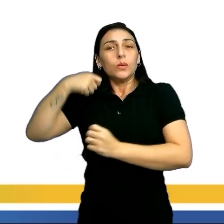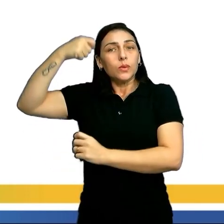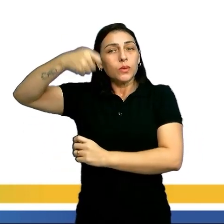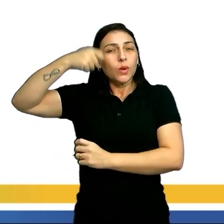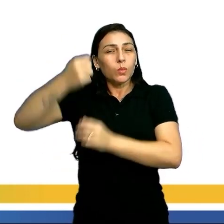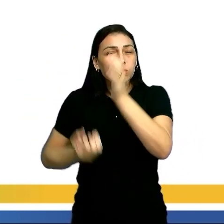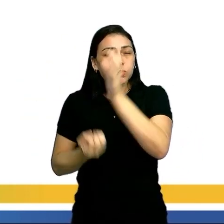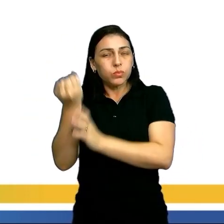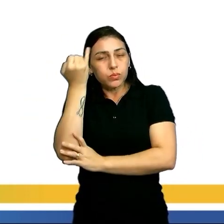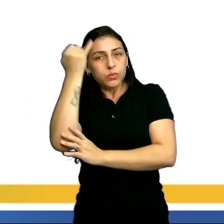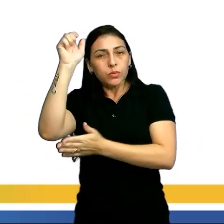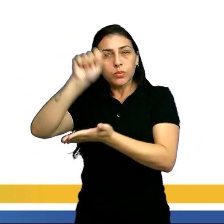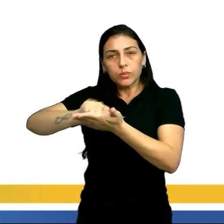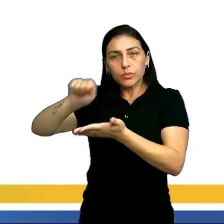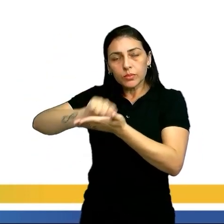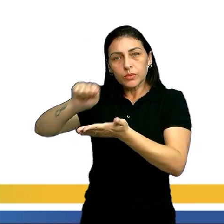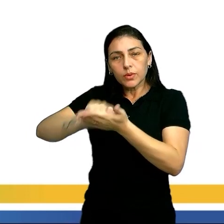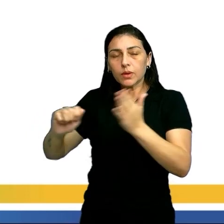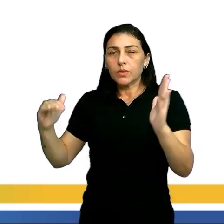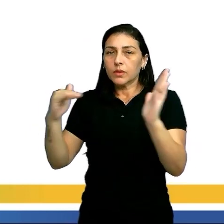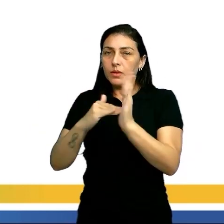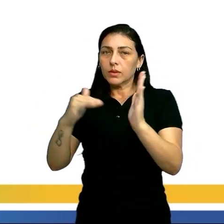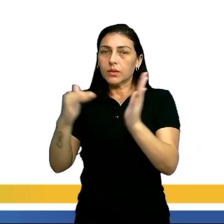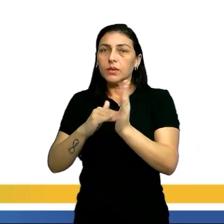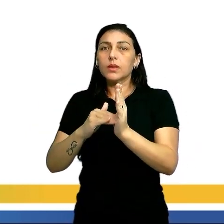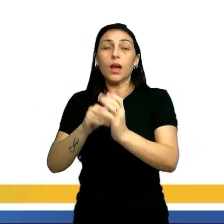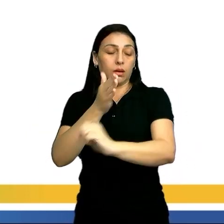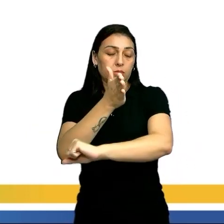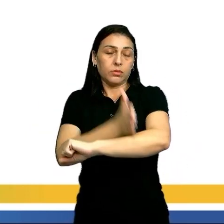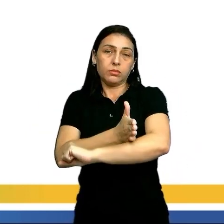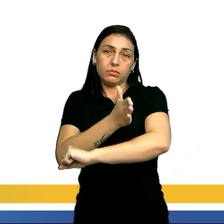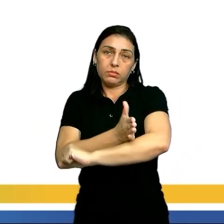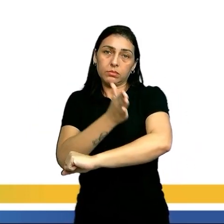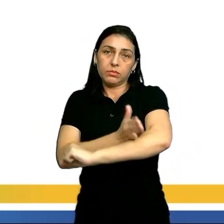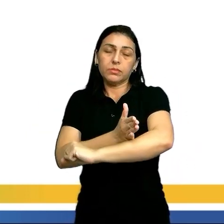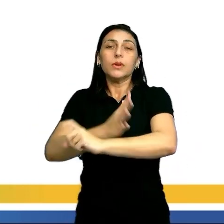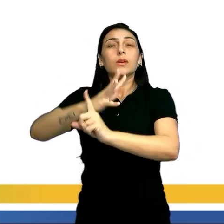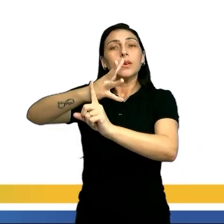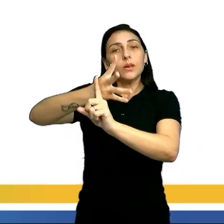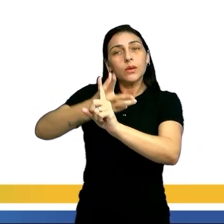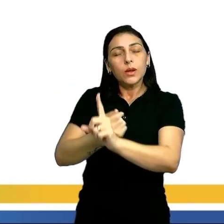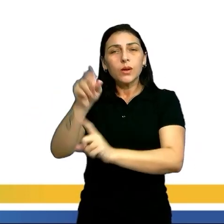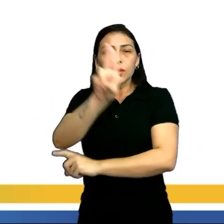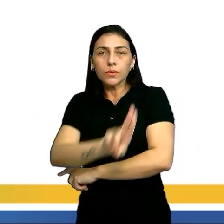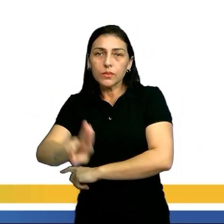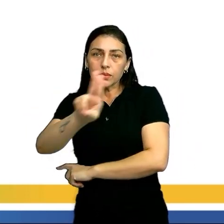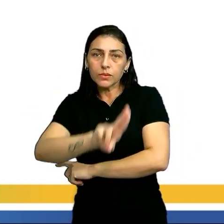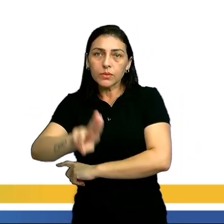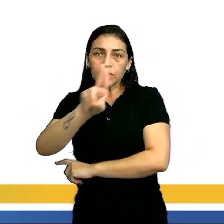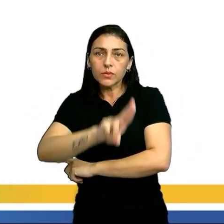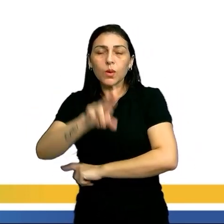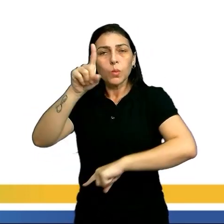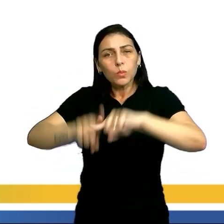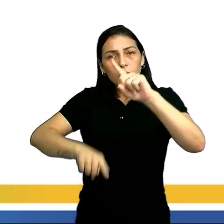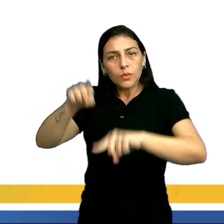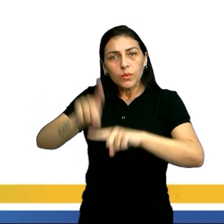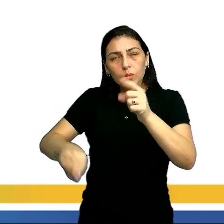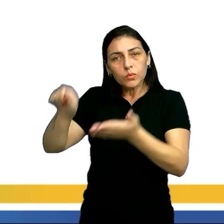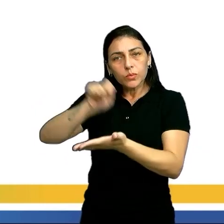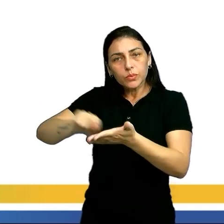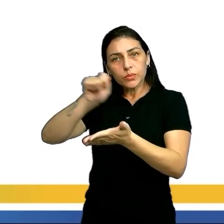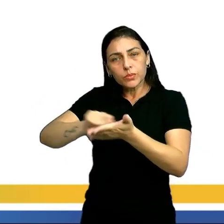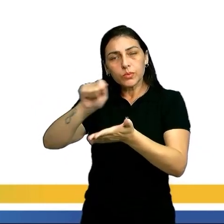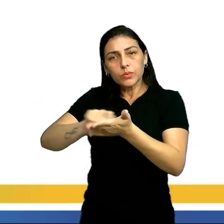a invenção da escrita até a Idade Média. A arte era usada como uma ferramenta de